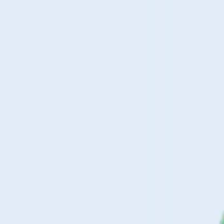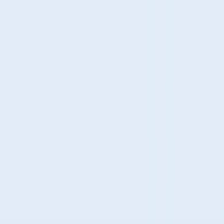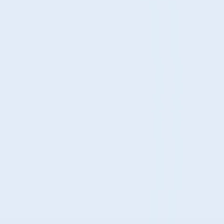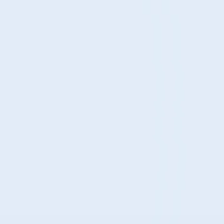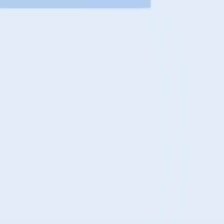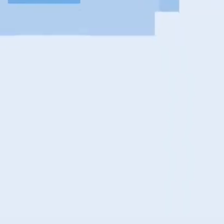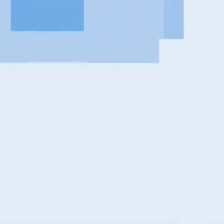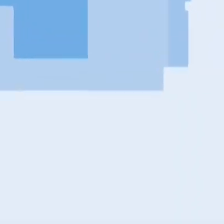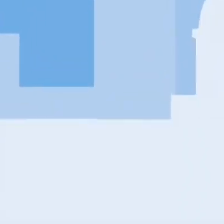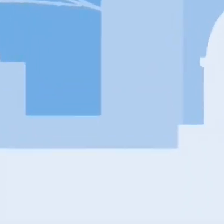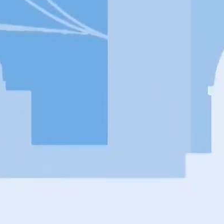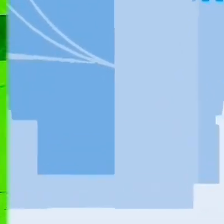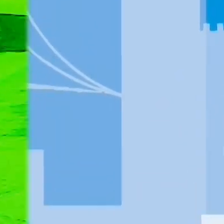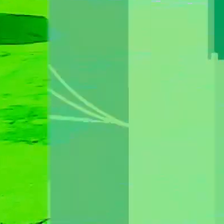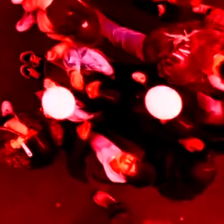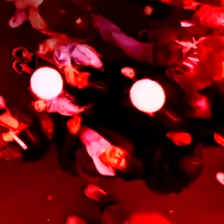Música